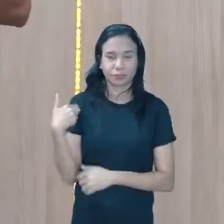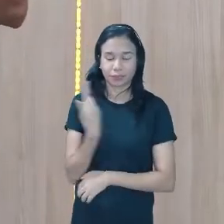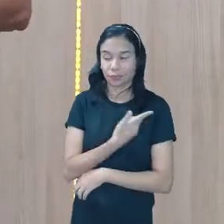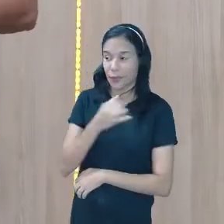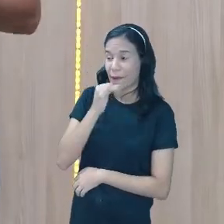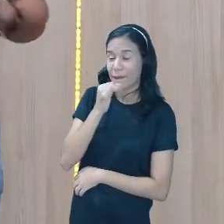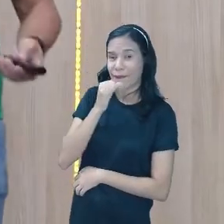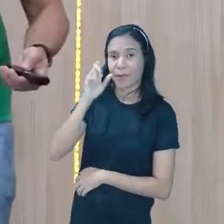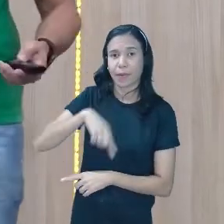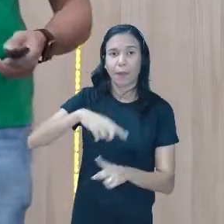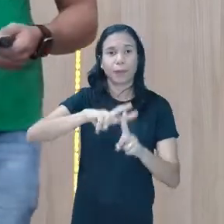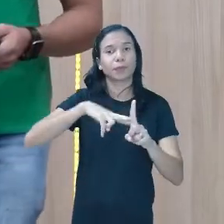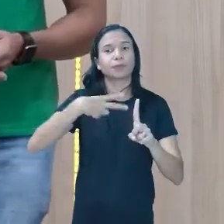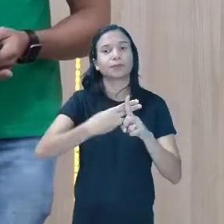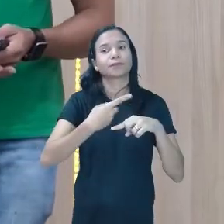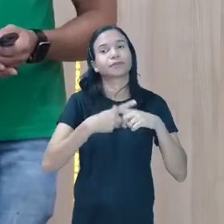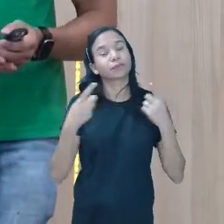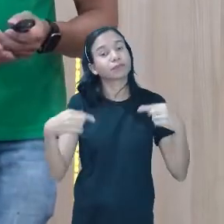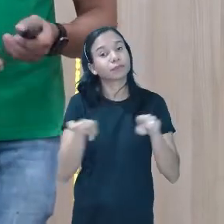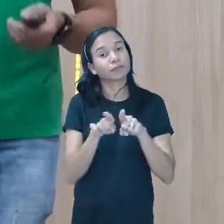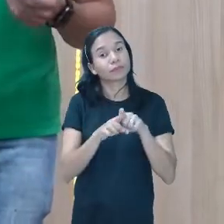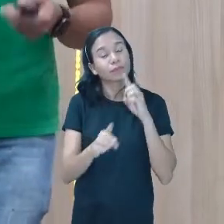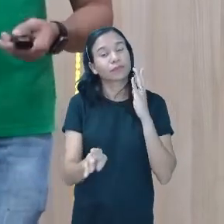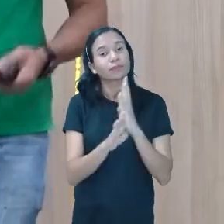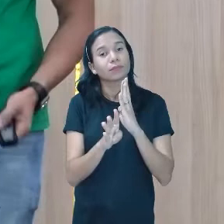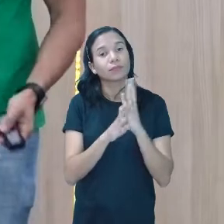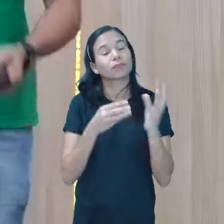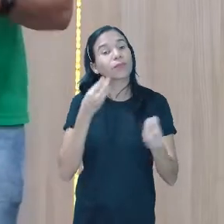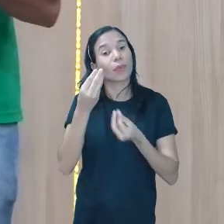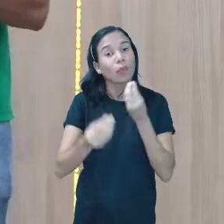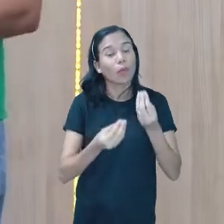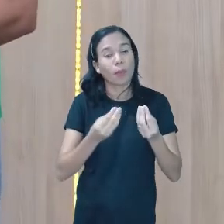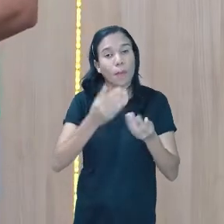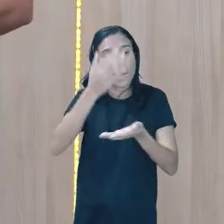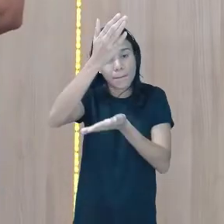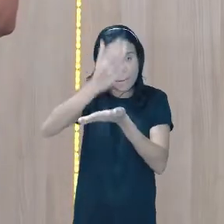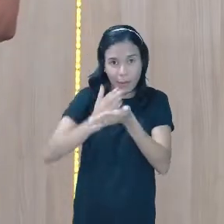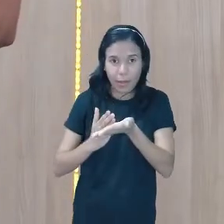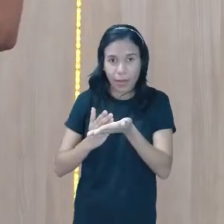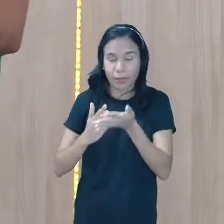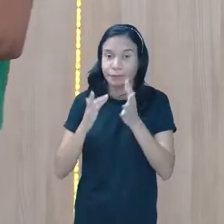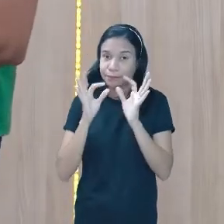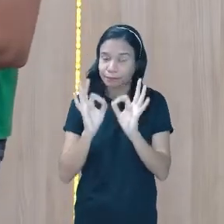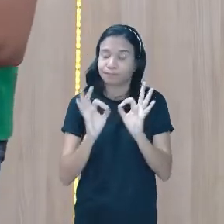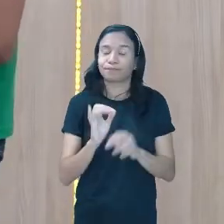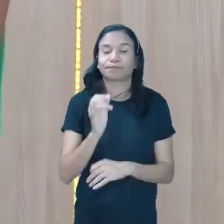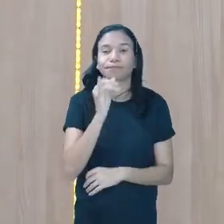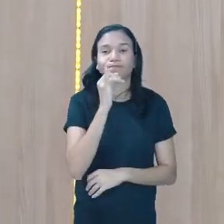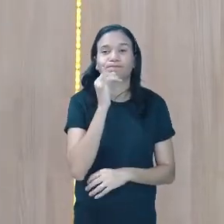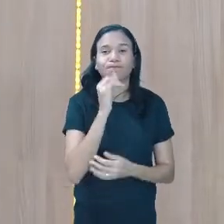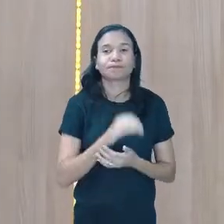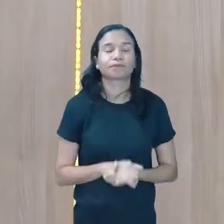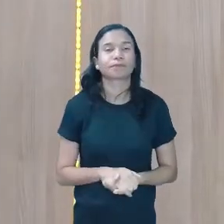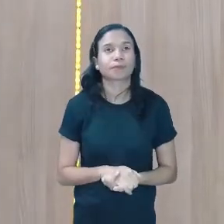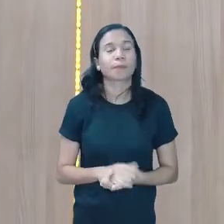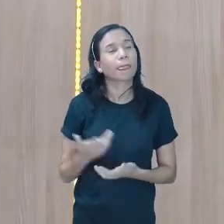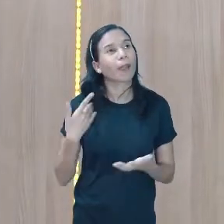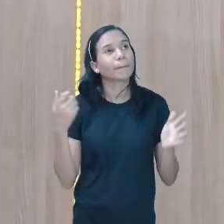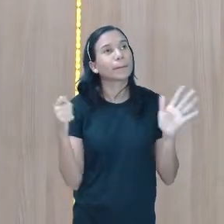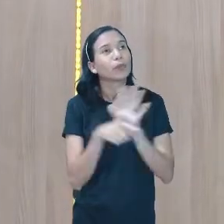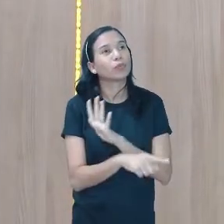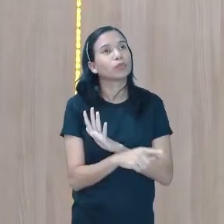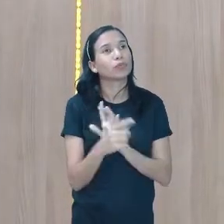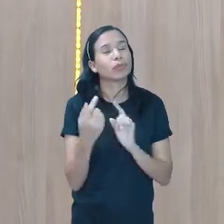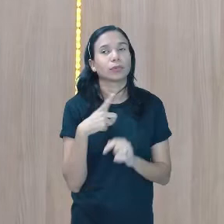nesse exemplo, que foi o dobro, mas eu posso encontrar em relação também à metade, certo? Imagina que a